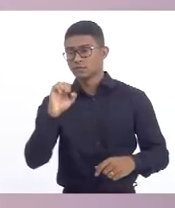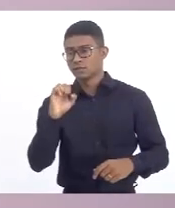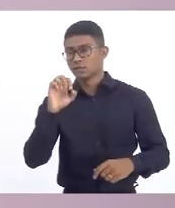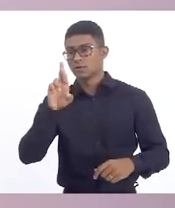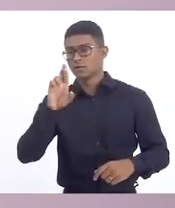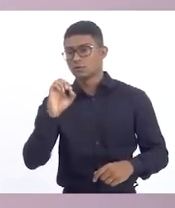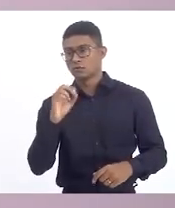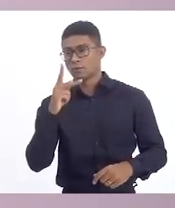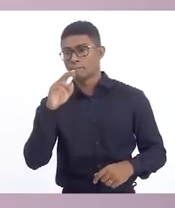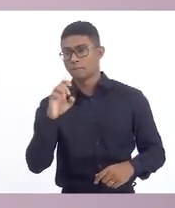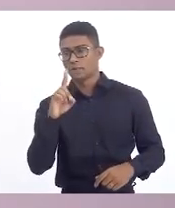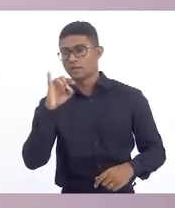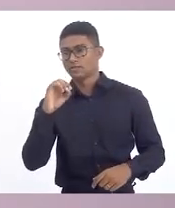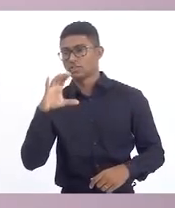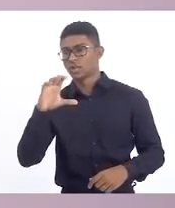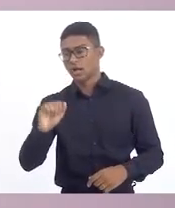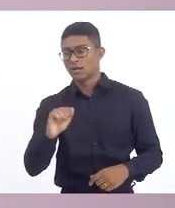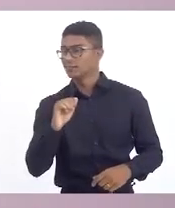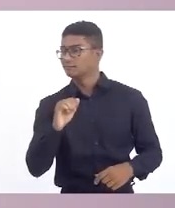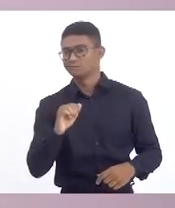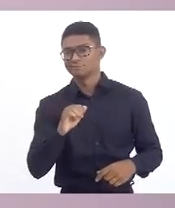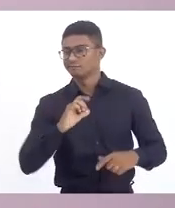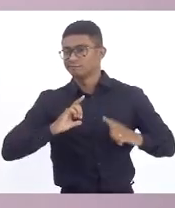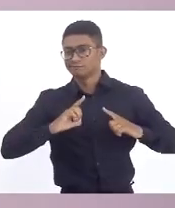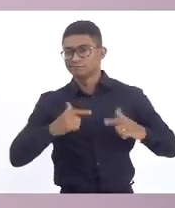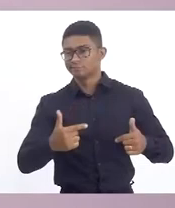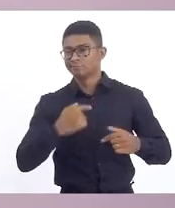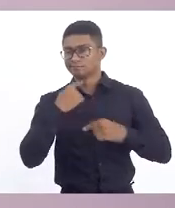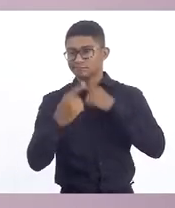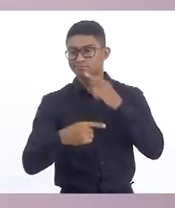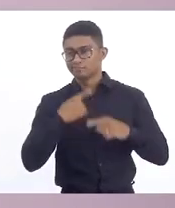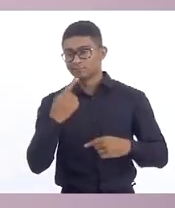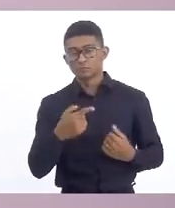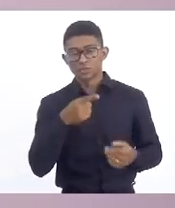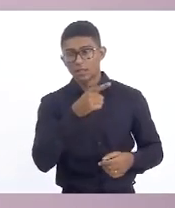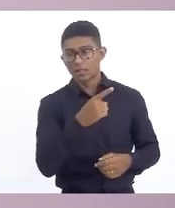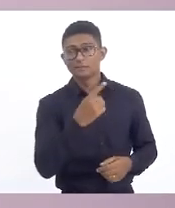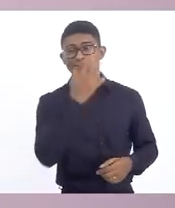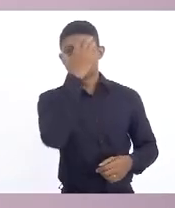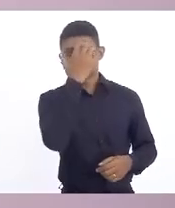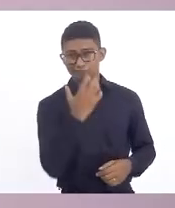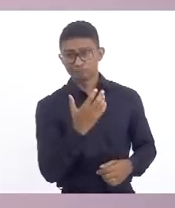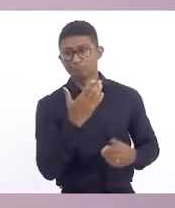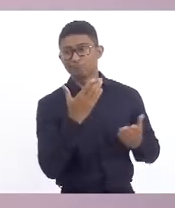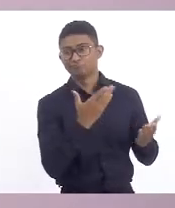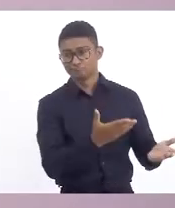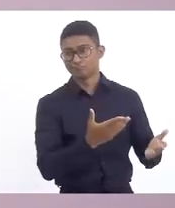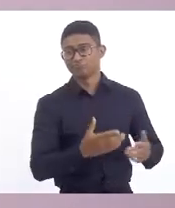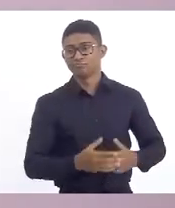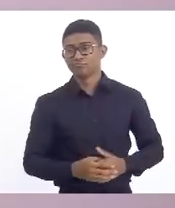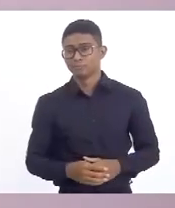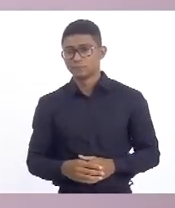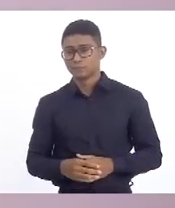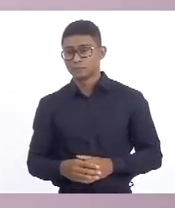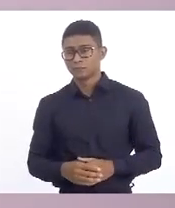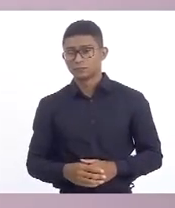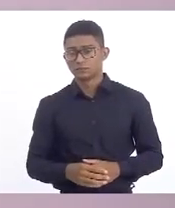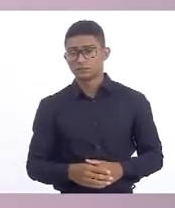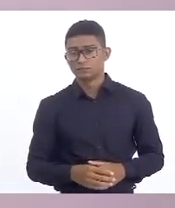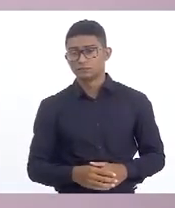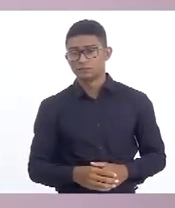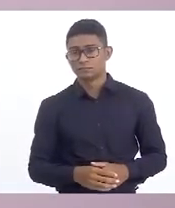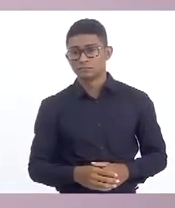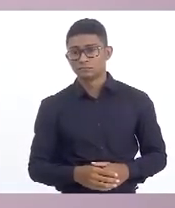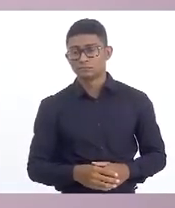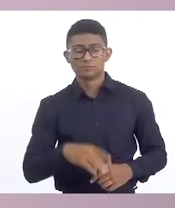E, por isso mesmo, tem um risco sério aquele aterro sanitário, que é uma coisa que nós vamos discutir através dessa comissão, porque nós temos o aquífero